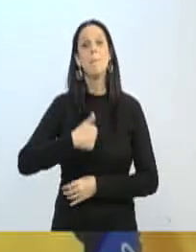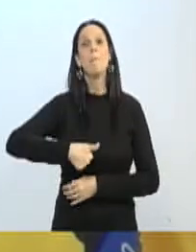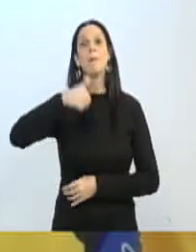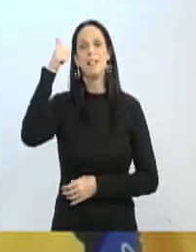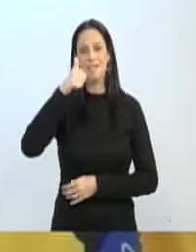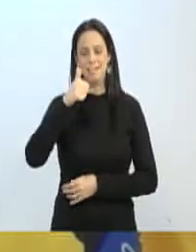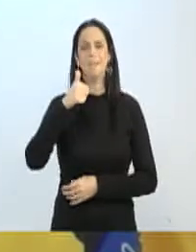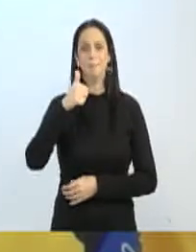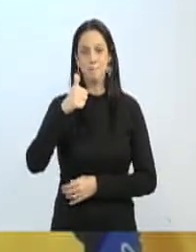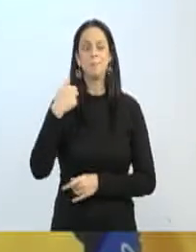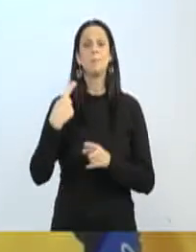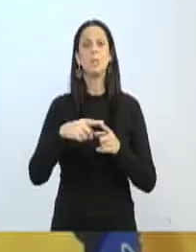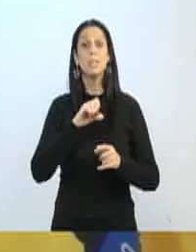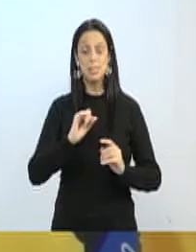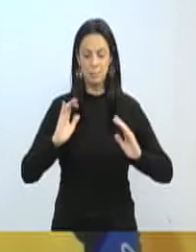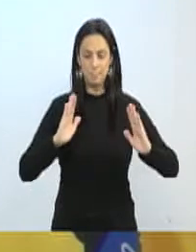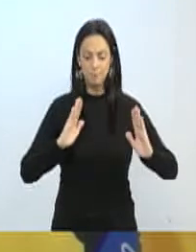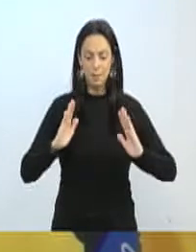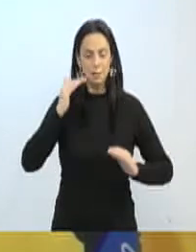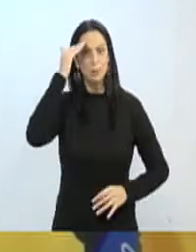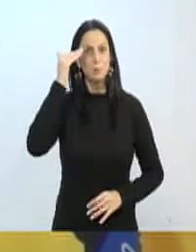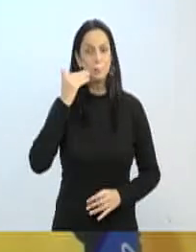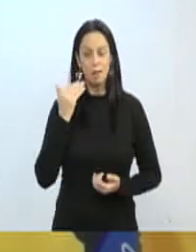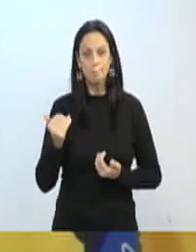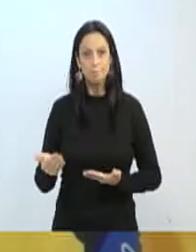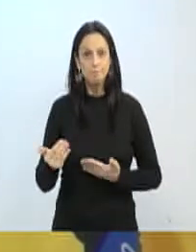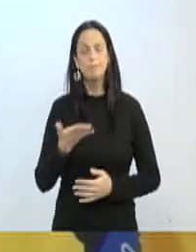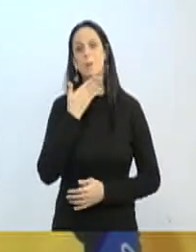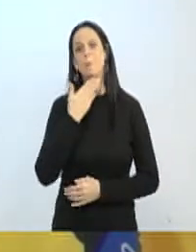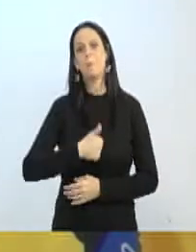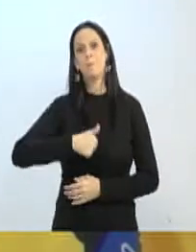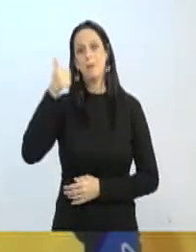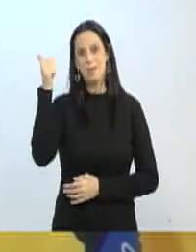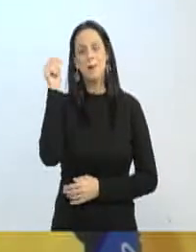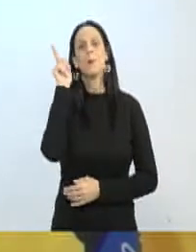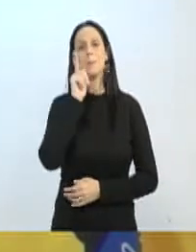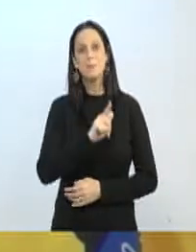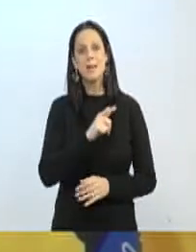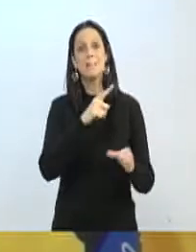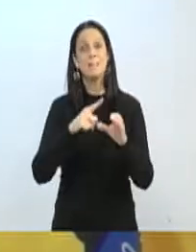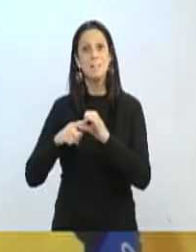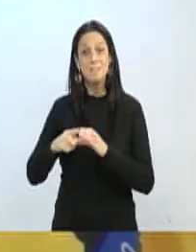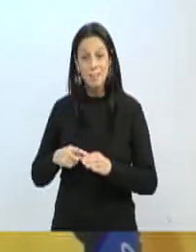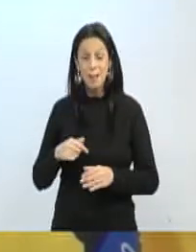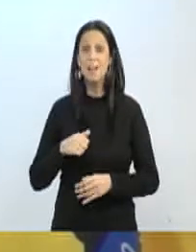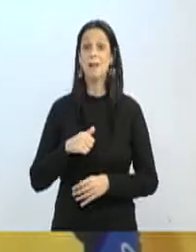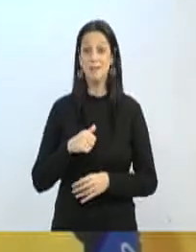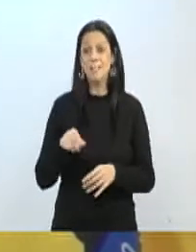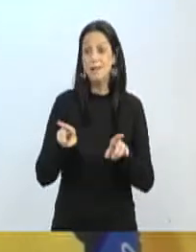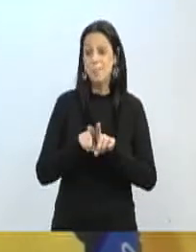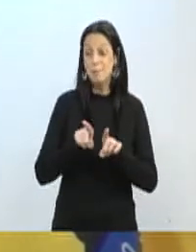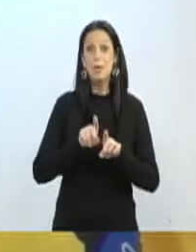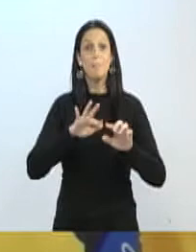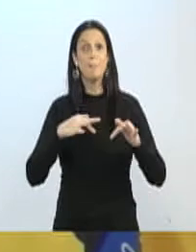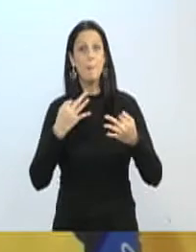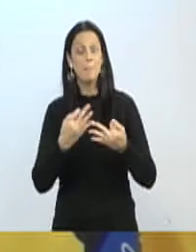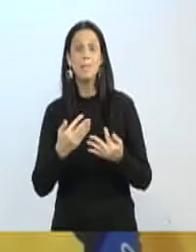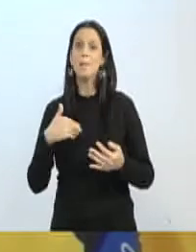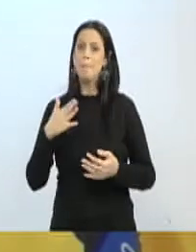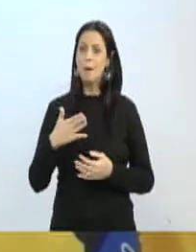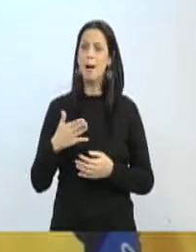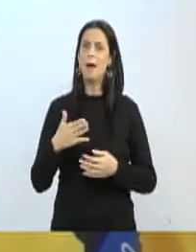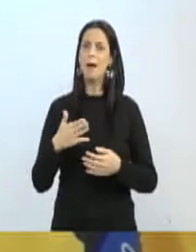porque quando nós trabalhamos na adolescência na juventude mas projetamos uma cidade com famílias mais estruturadas mas projetamos